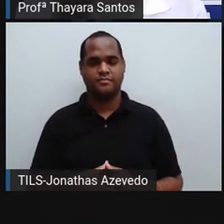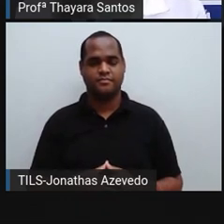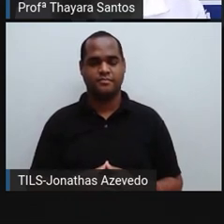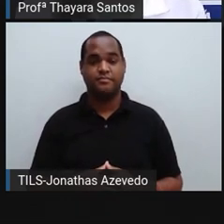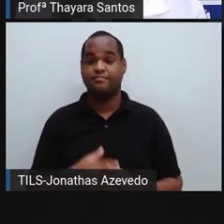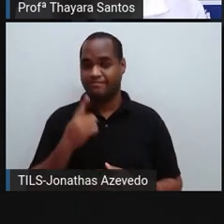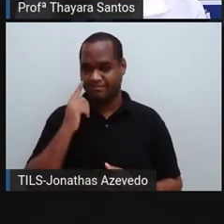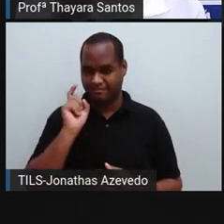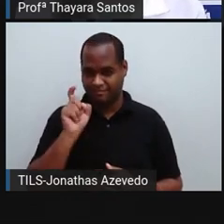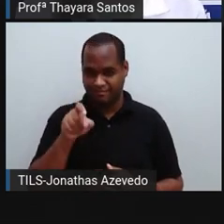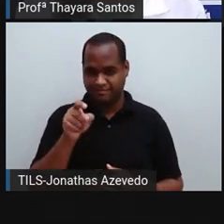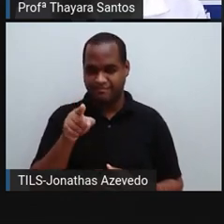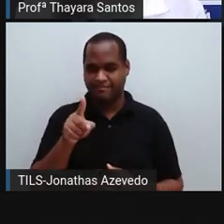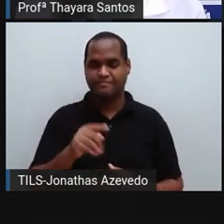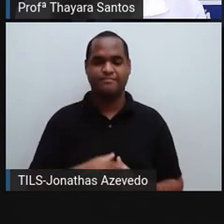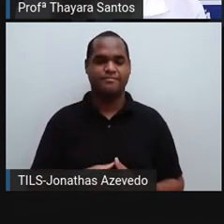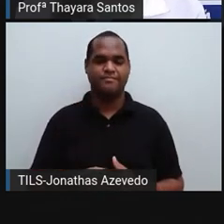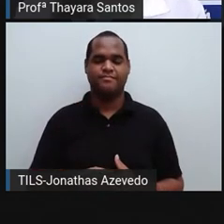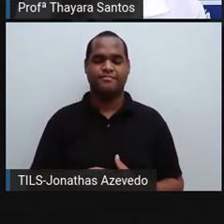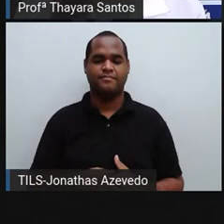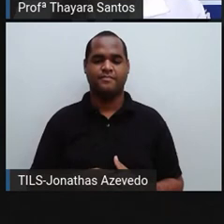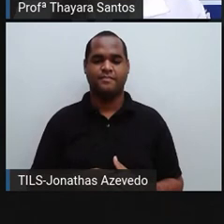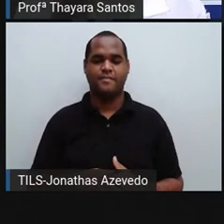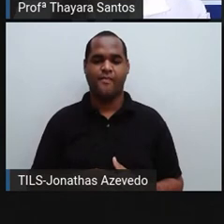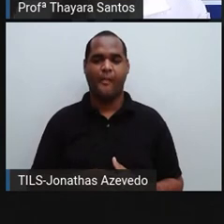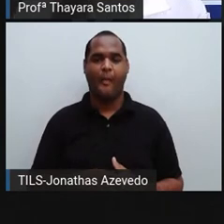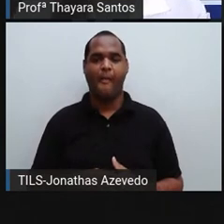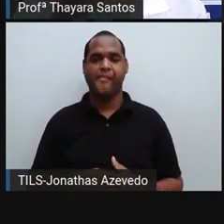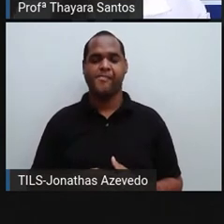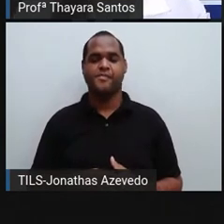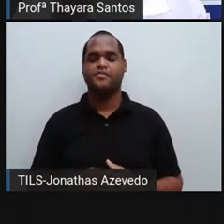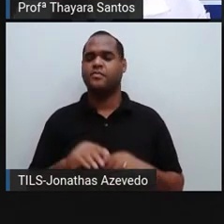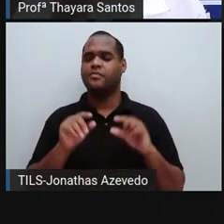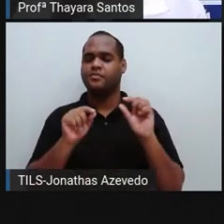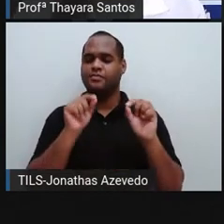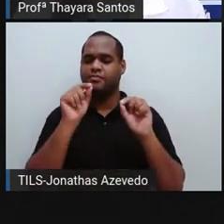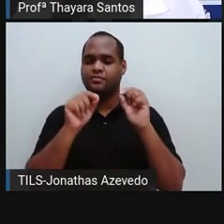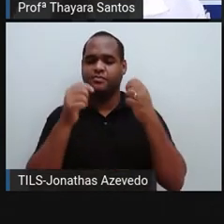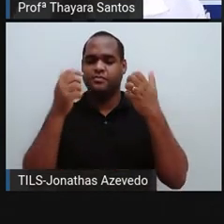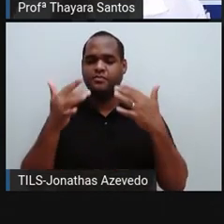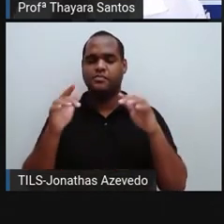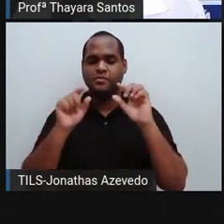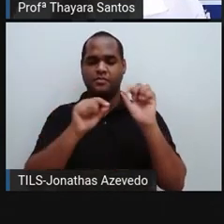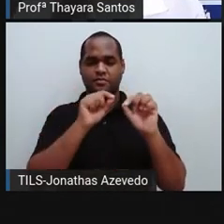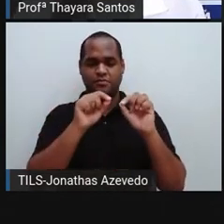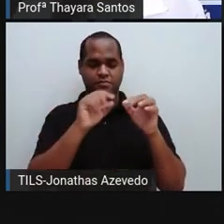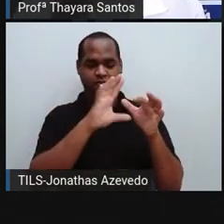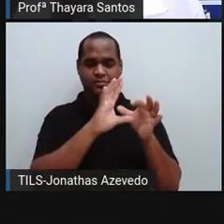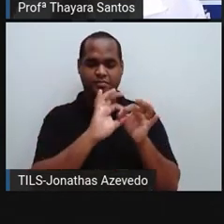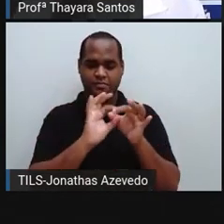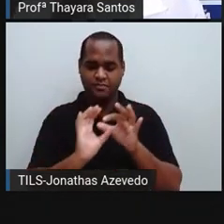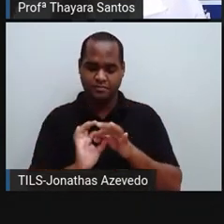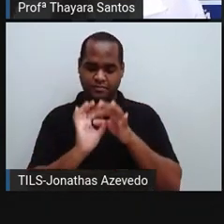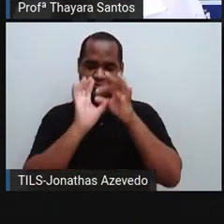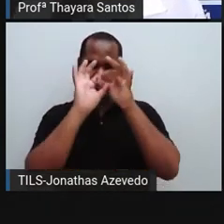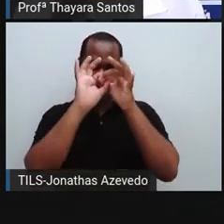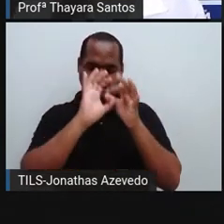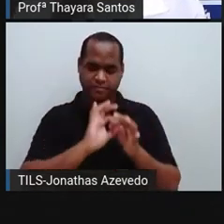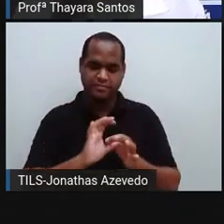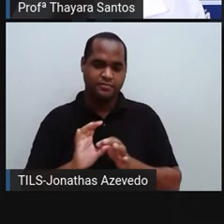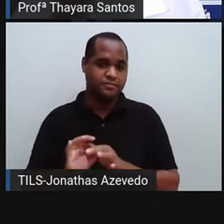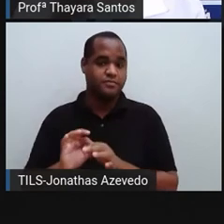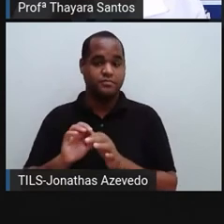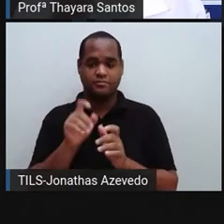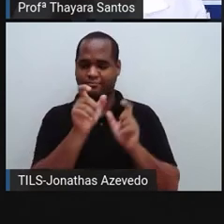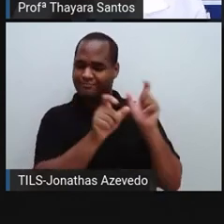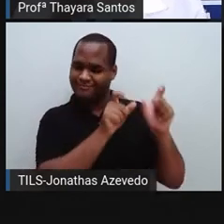Então, vamos lá. Start. O que é que a gente tem que fazer aqui? A gente tem que relacionar esses organismos que